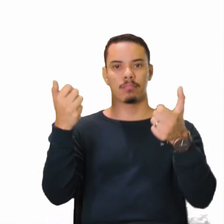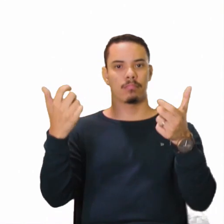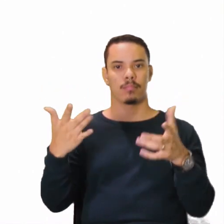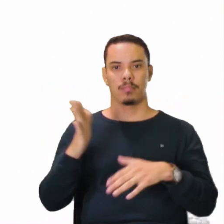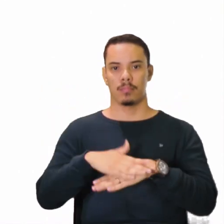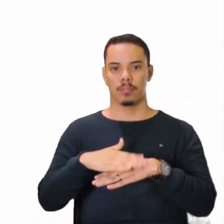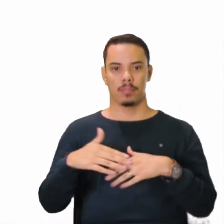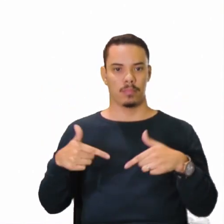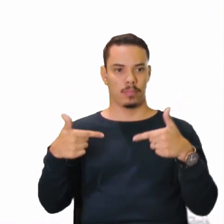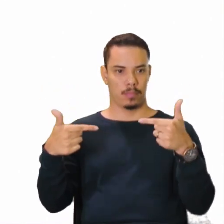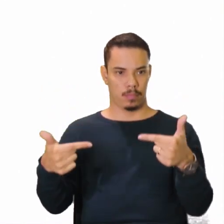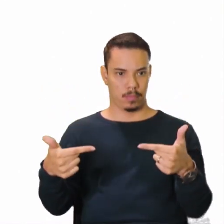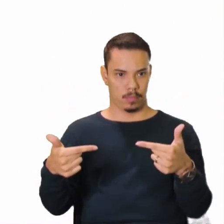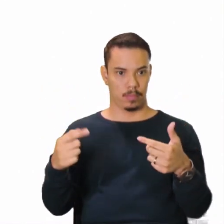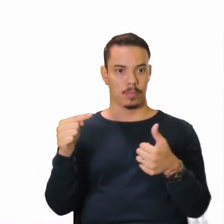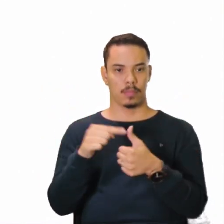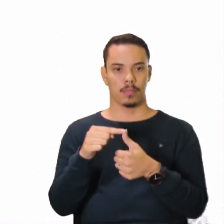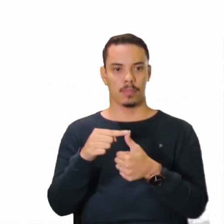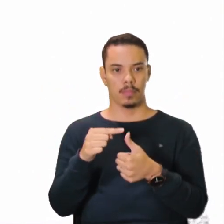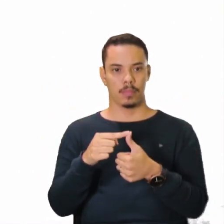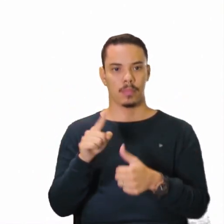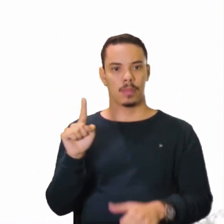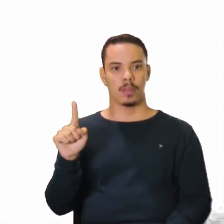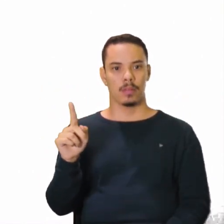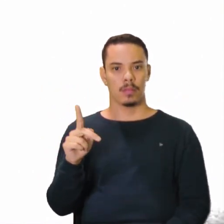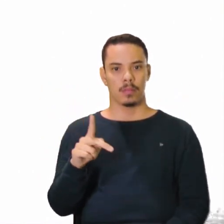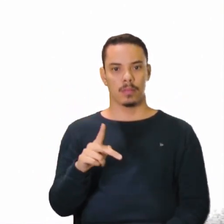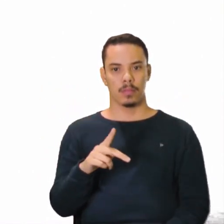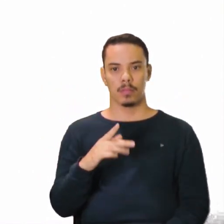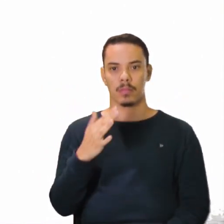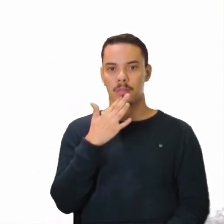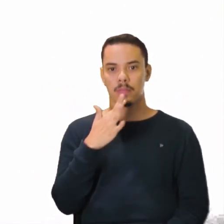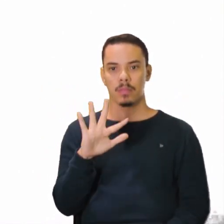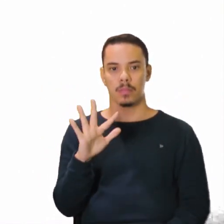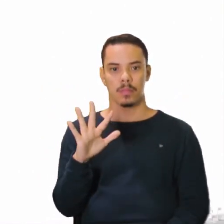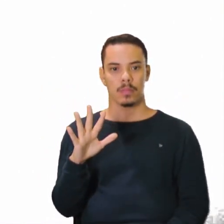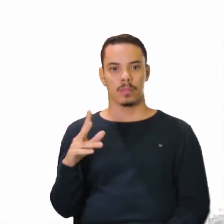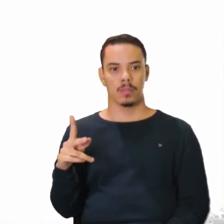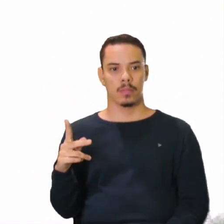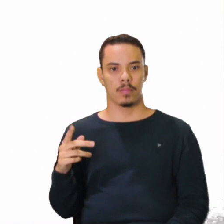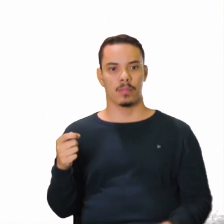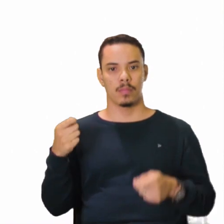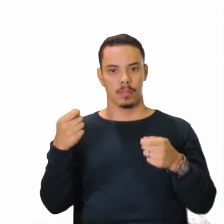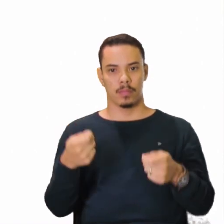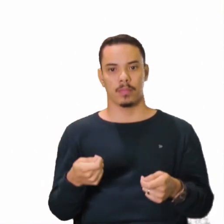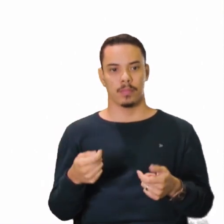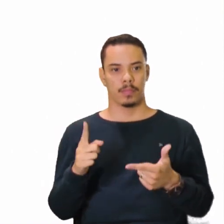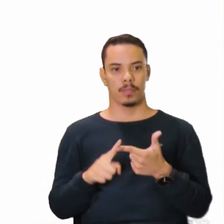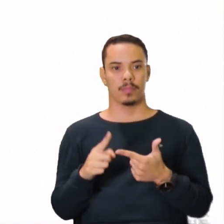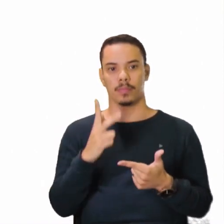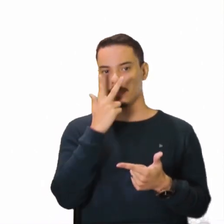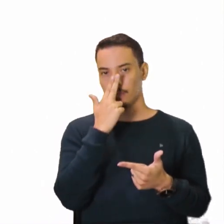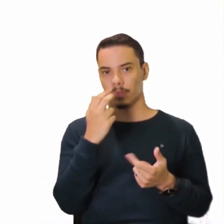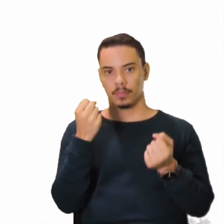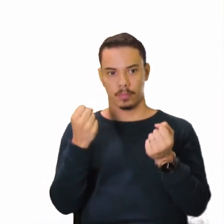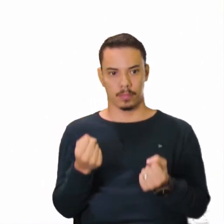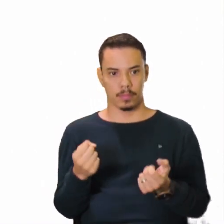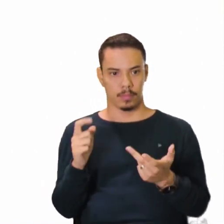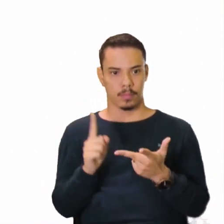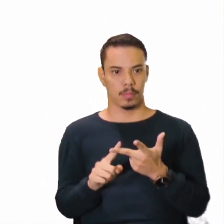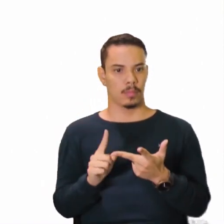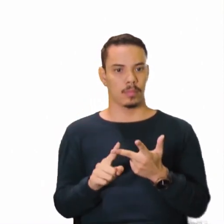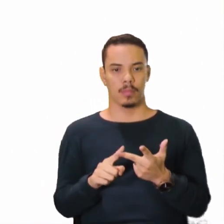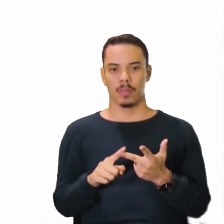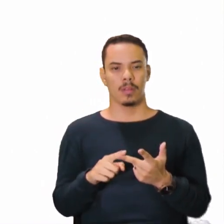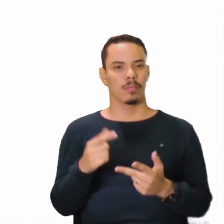uma ação. A. Um desconhecido entrou carregando uma caixa grande. B. Parecia pesada.